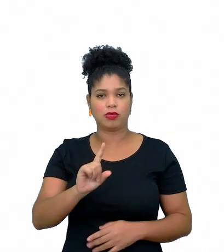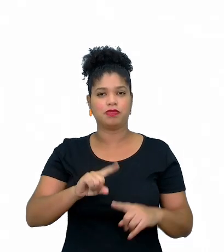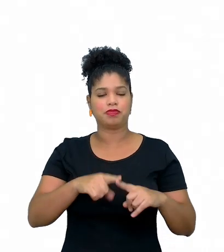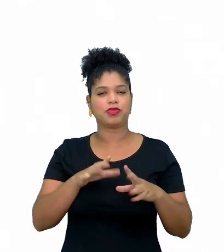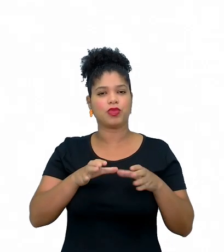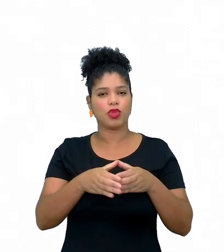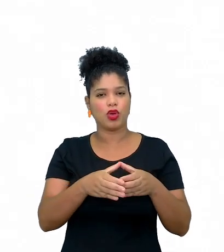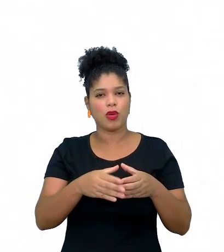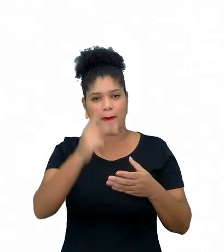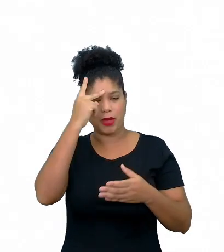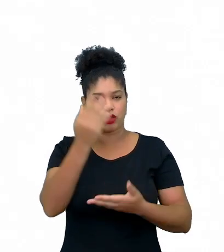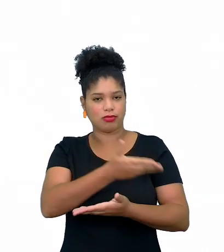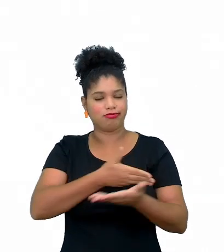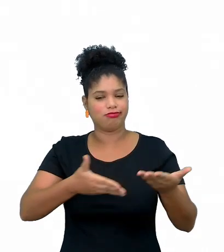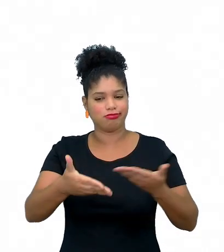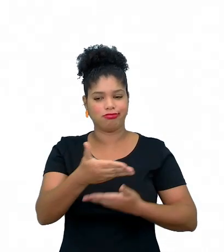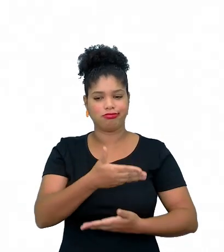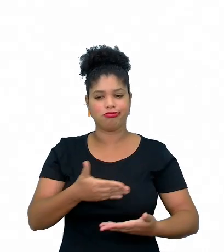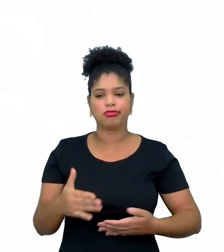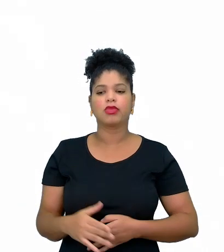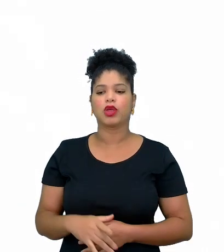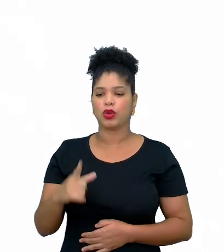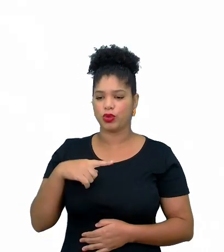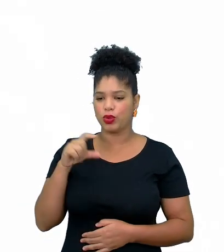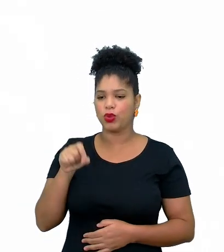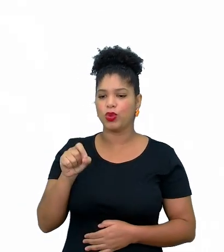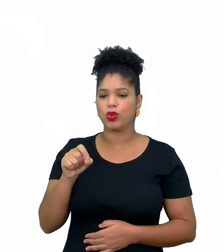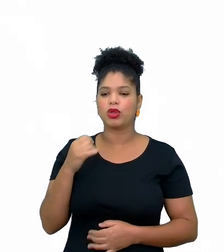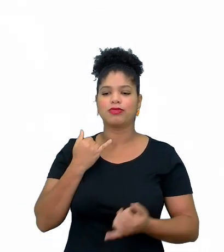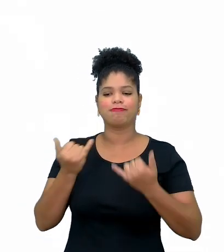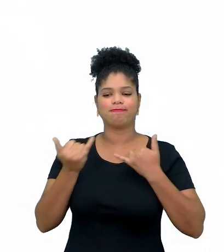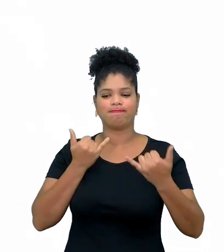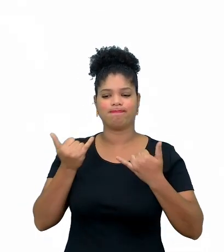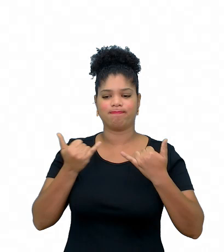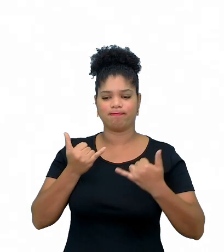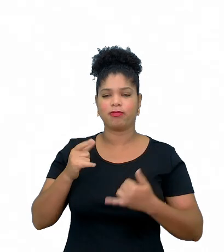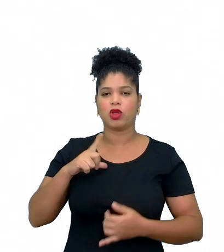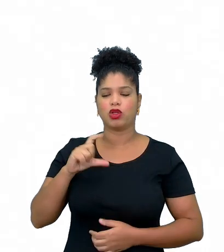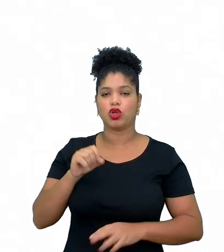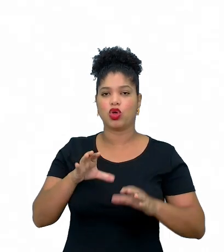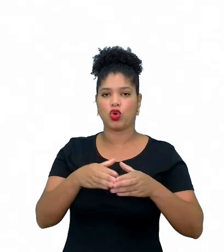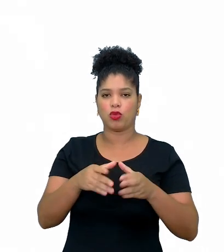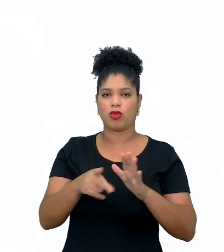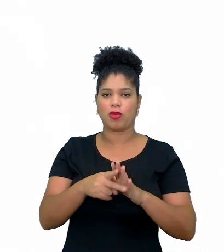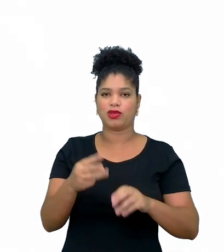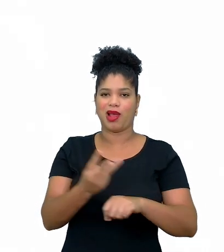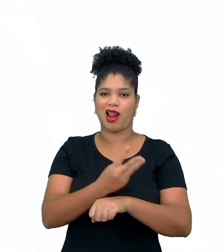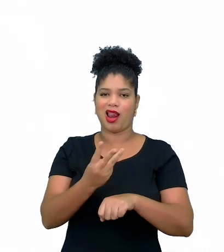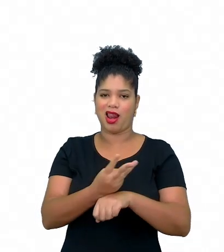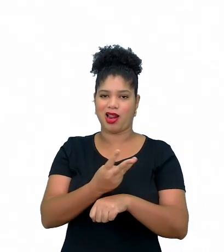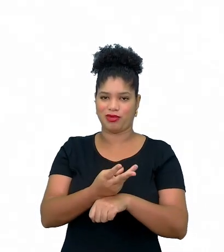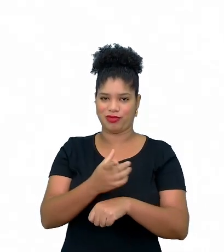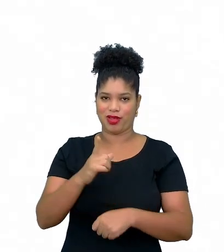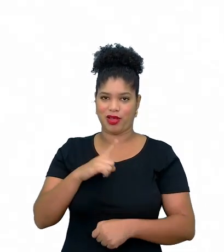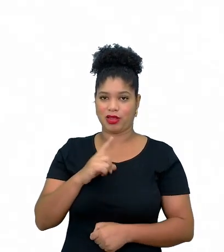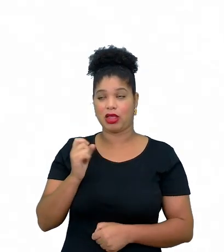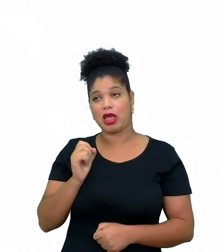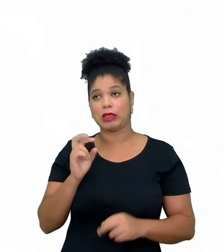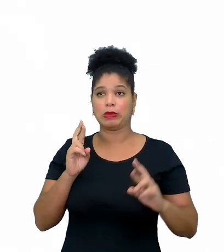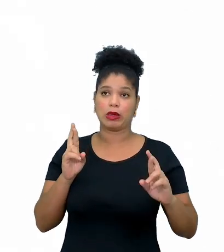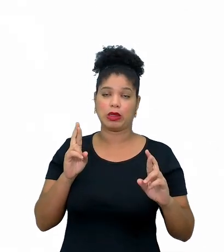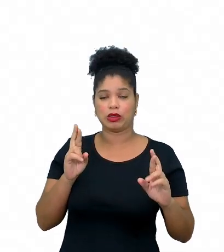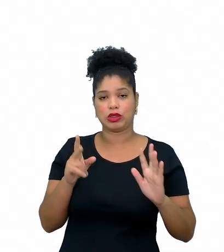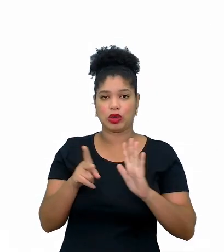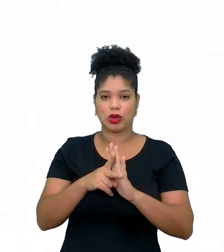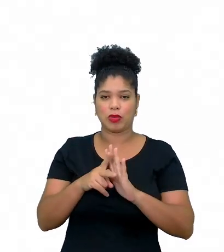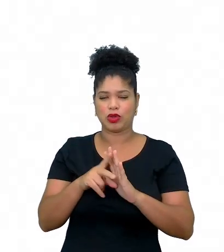de pessoas acabou recebendo aqui, por grupos de WhatsApp, uma previsão do tempo